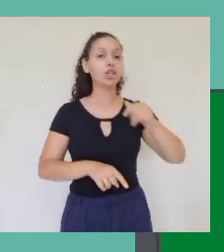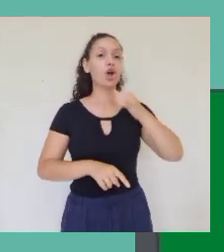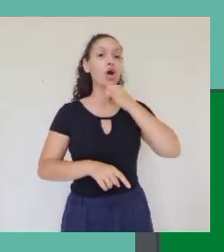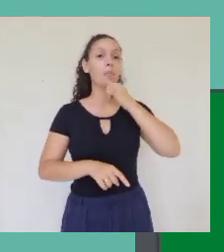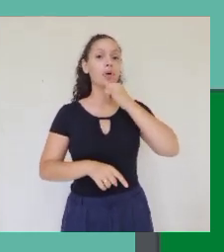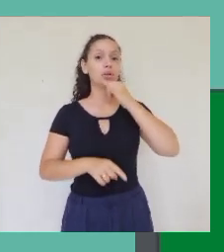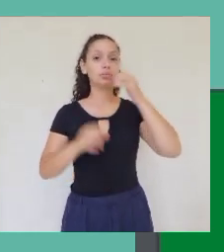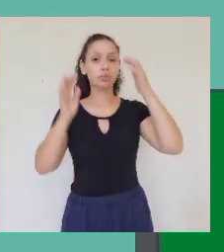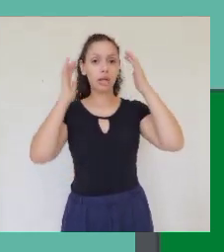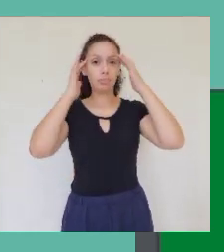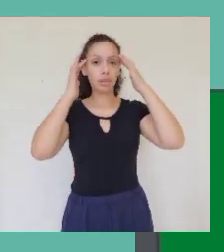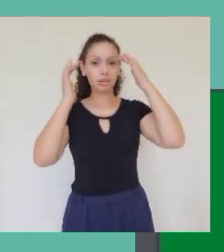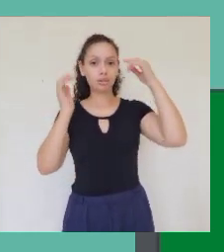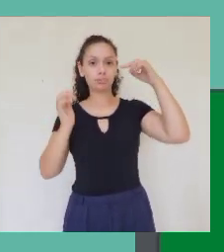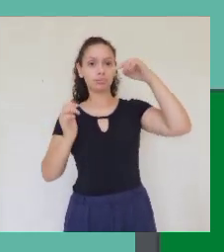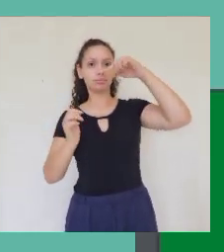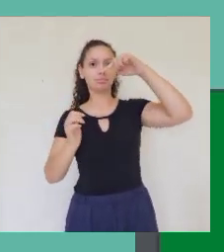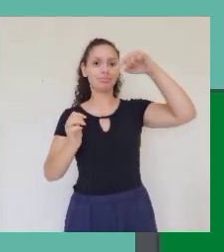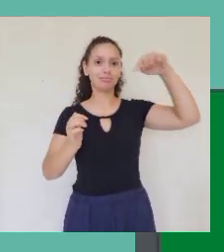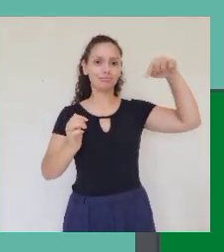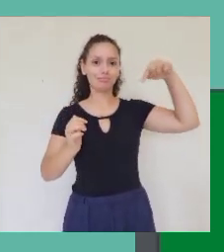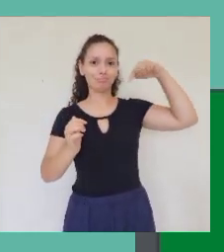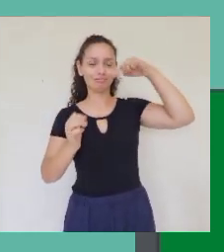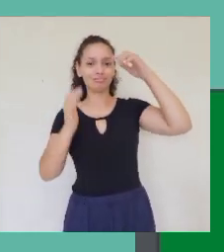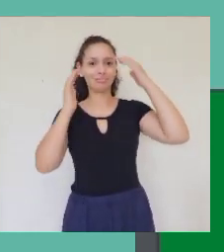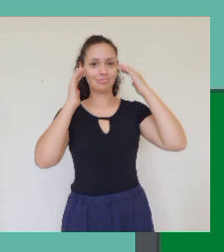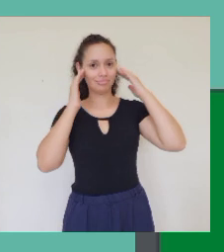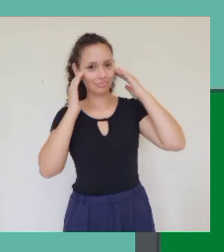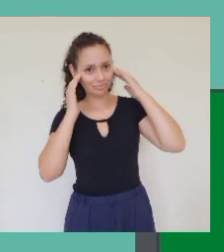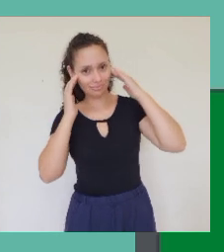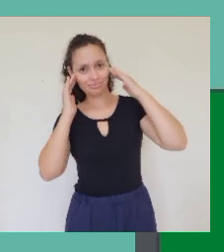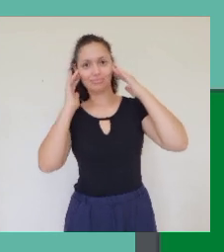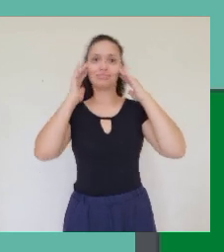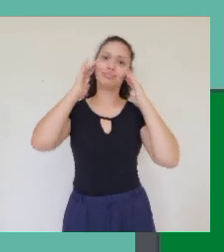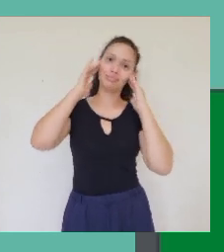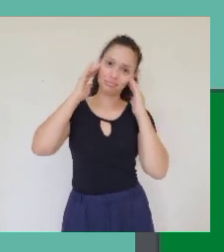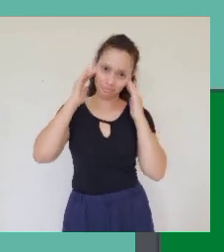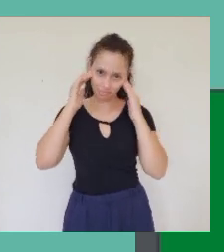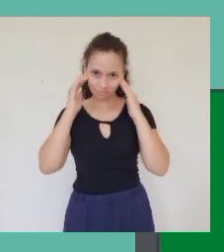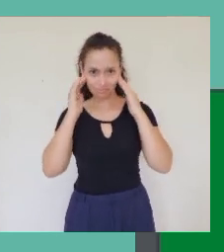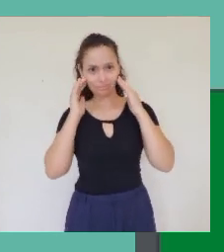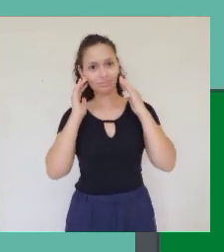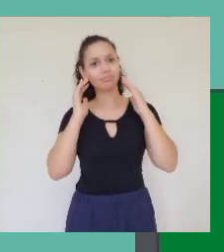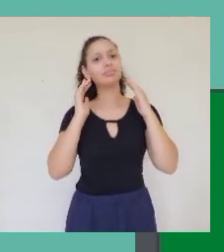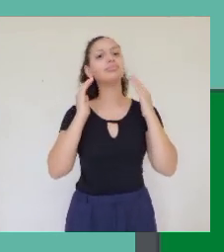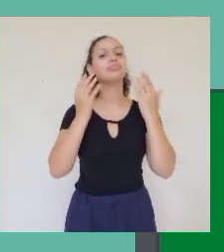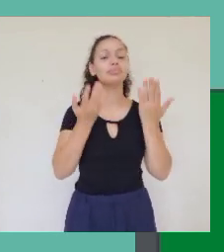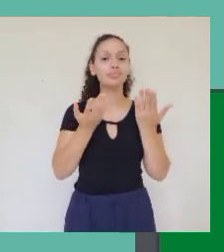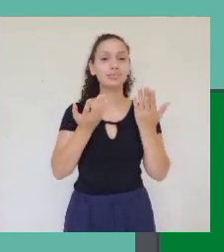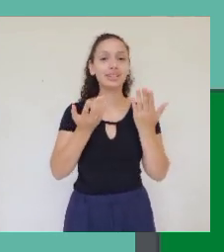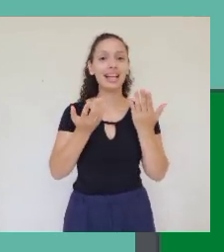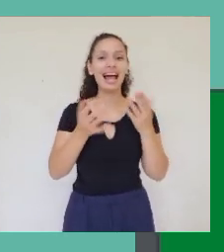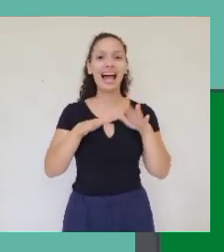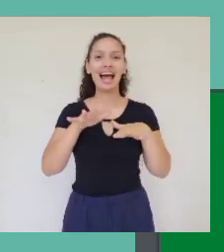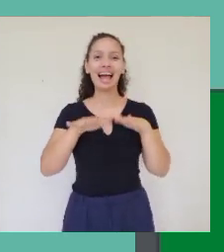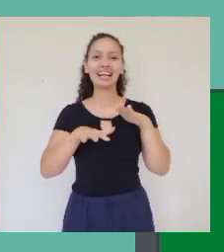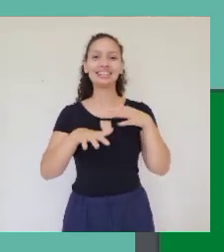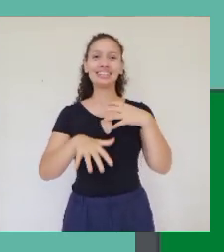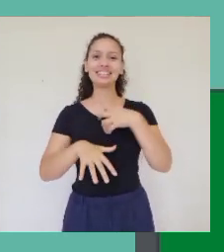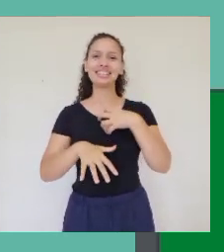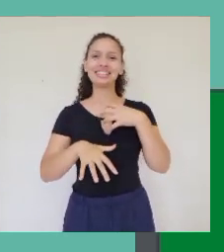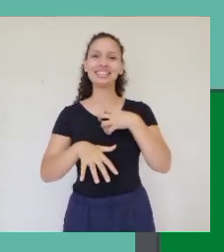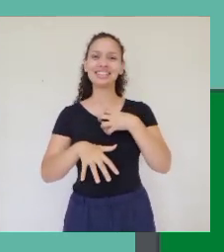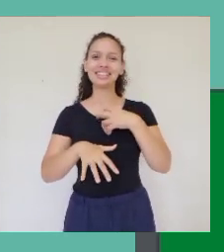você consegue ouvir até alguns estalos que também são comuns. Não é para extrapolar, para passar